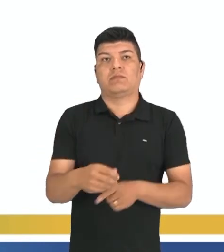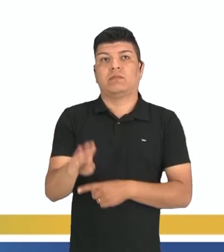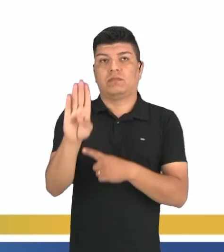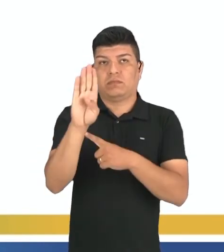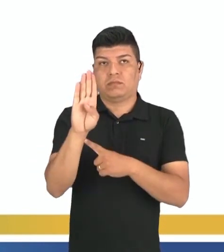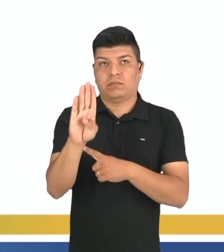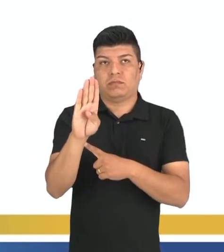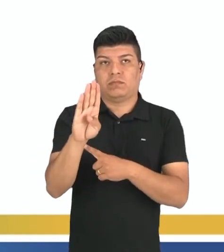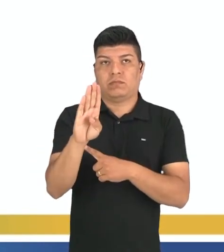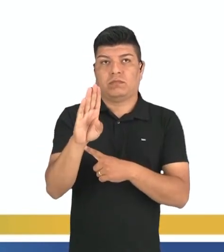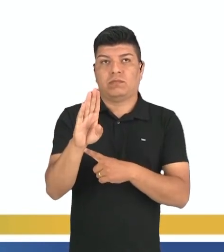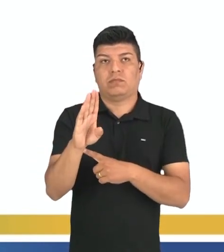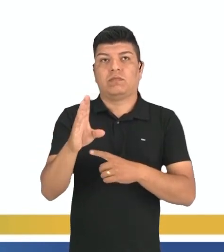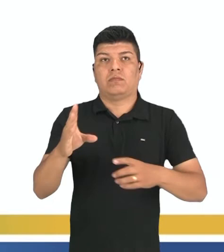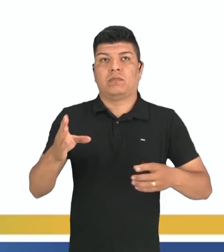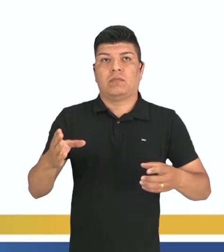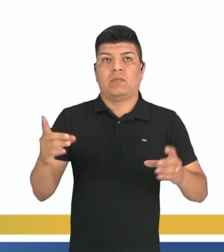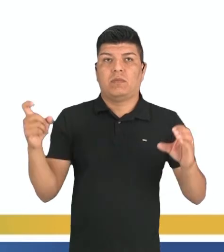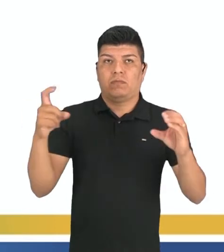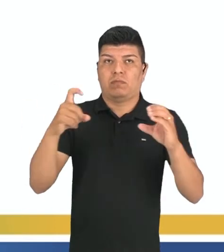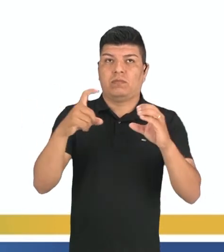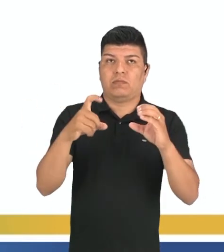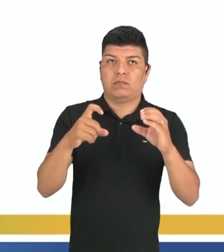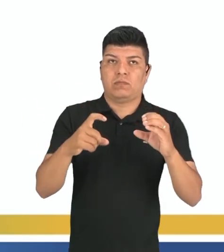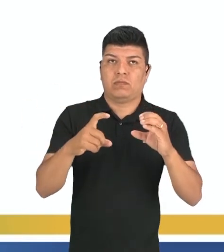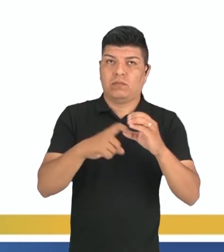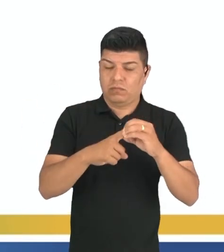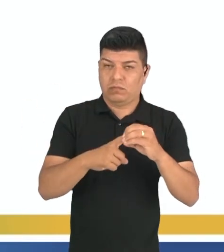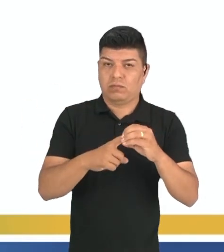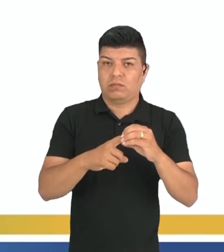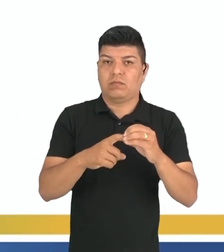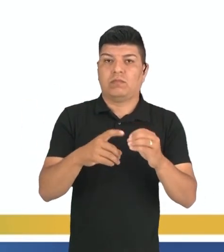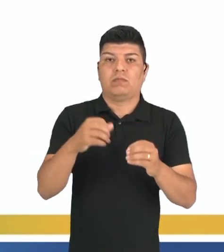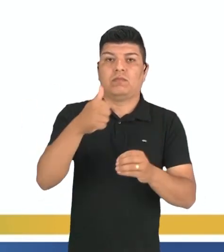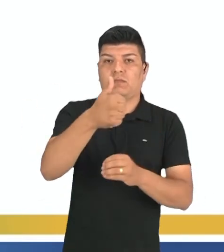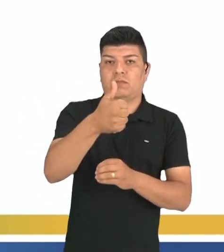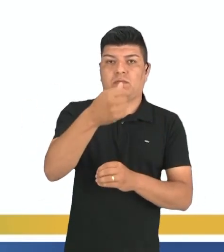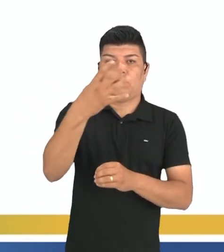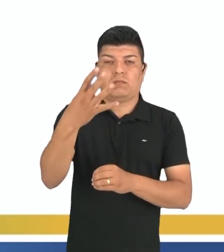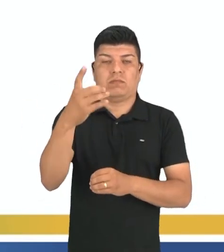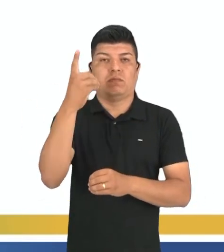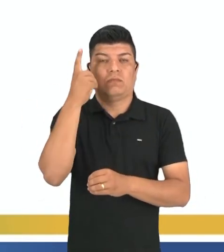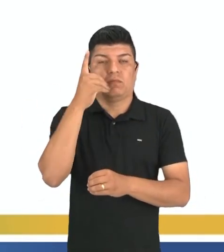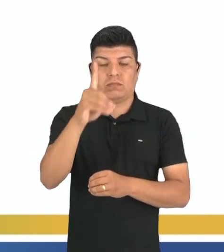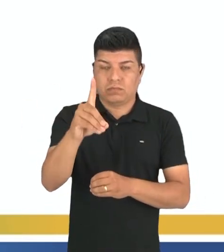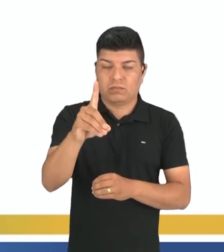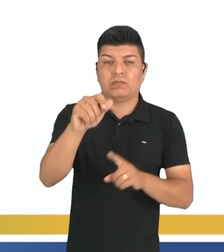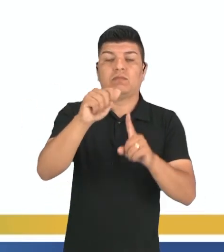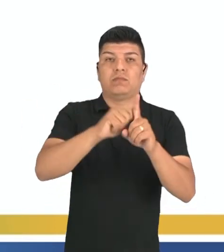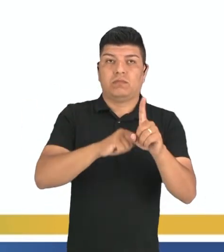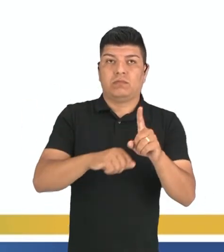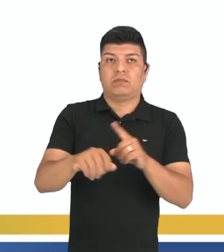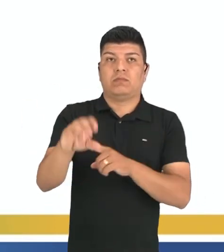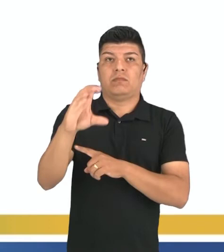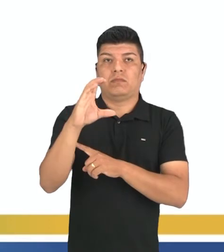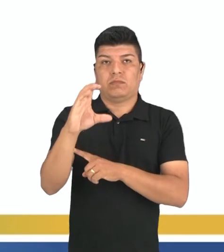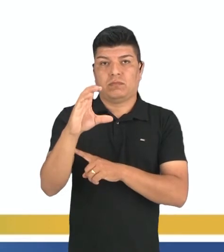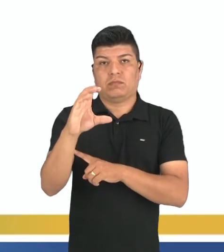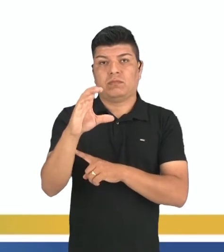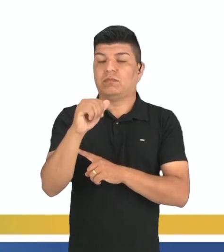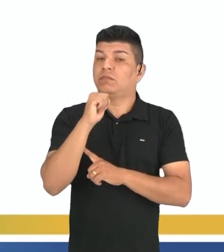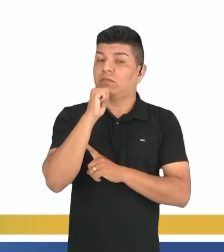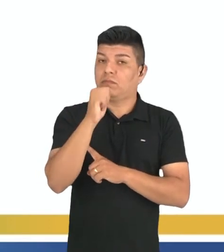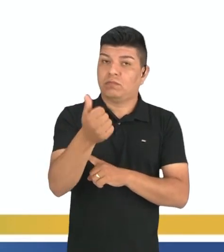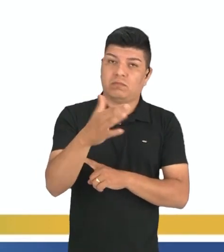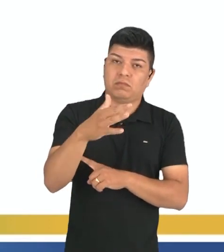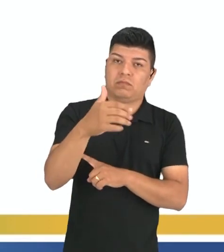ovulação ocorre sempre no 14º dia de cada mês. Letra C. O ciclo menstrual dura